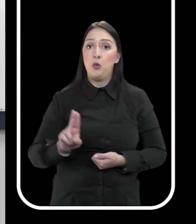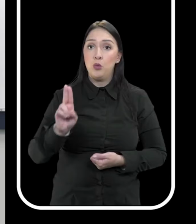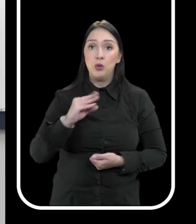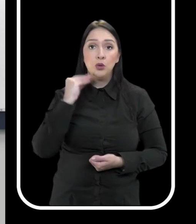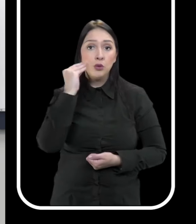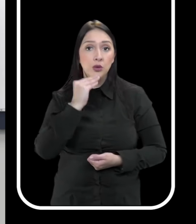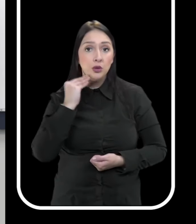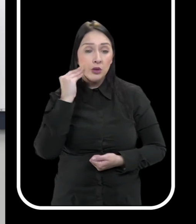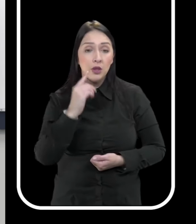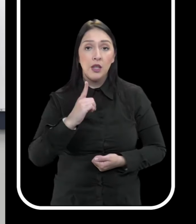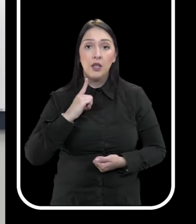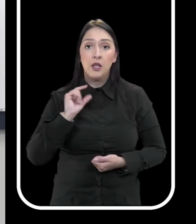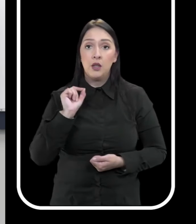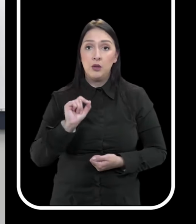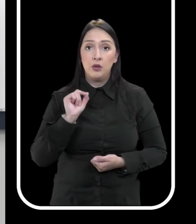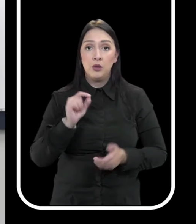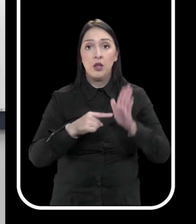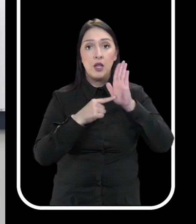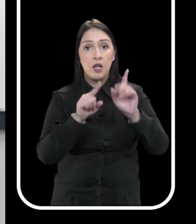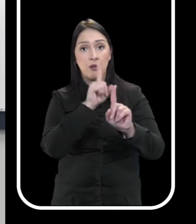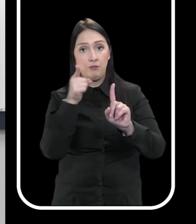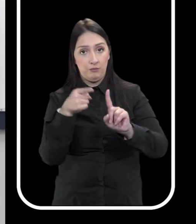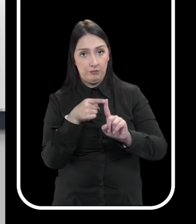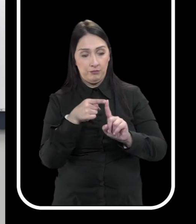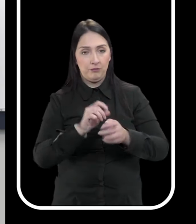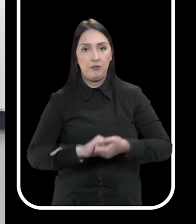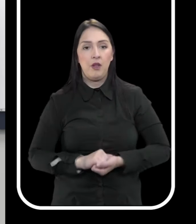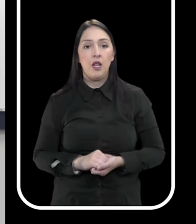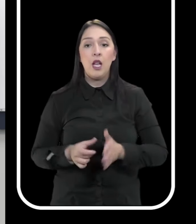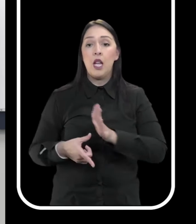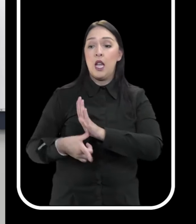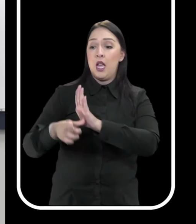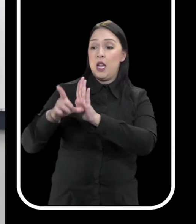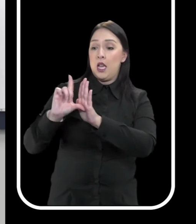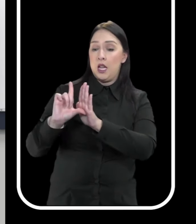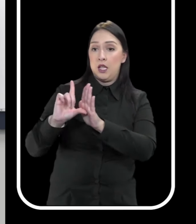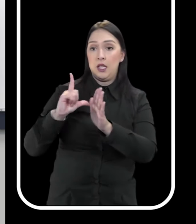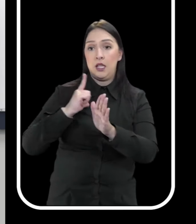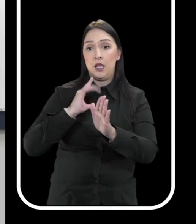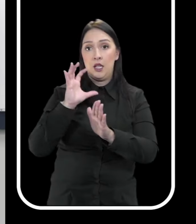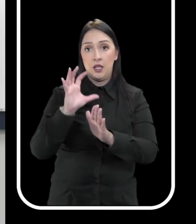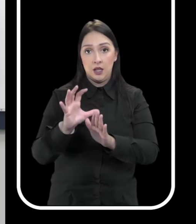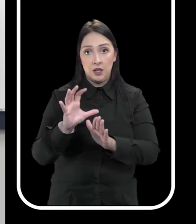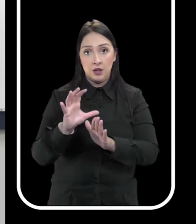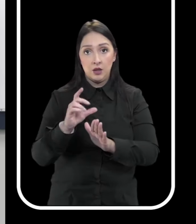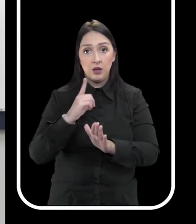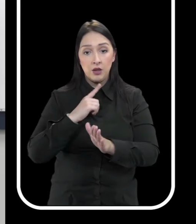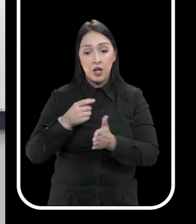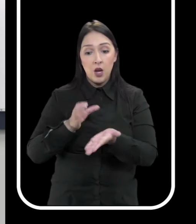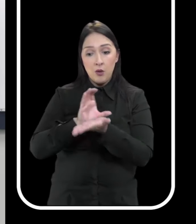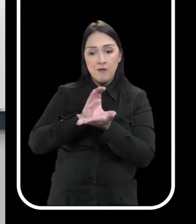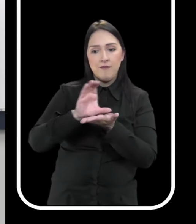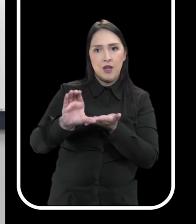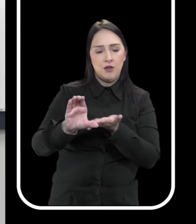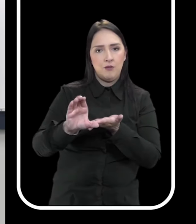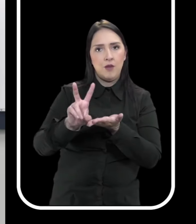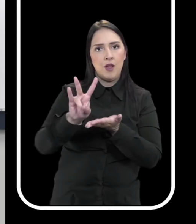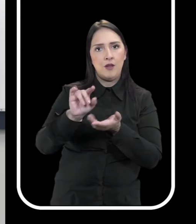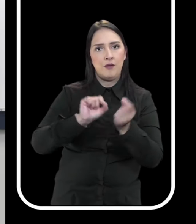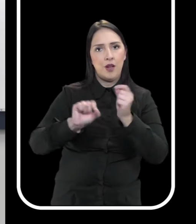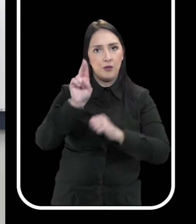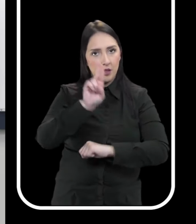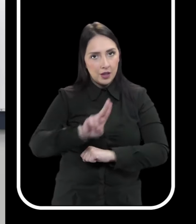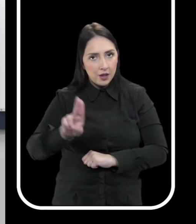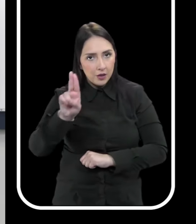o uso do simulador tem exatamente esse objetivo. Quer dizer, antes de você fazer o grande investimento,